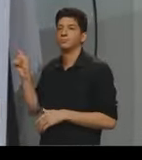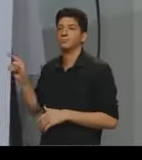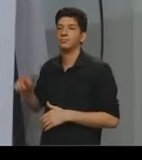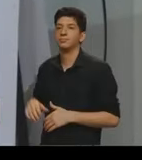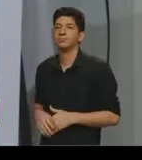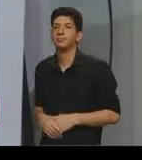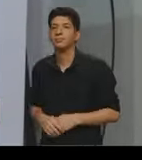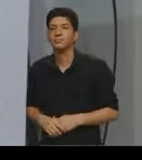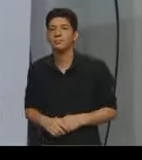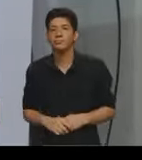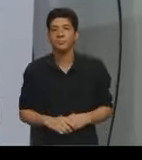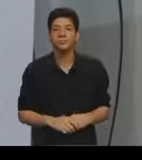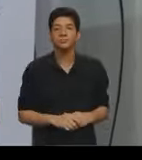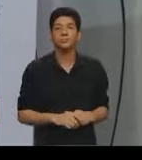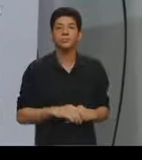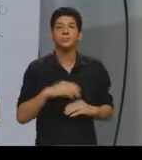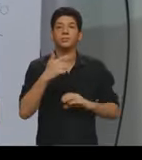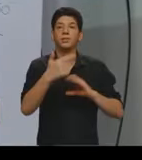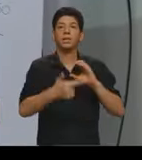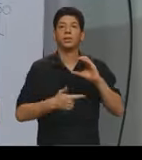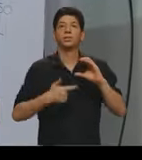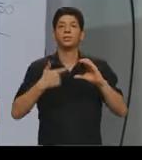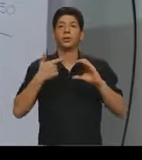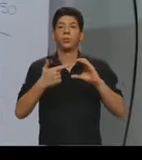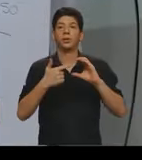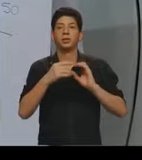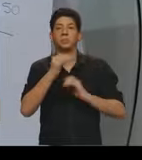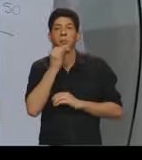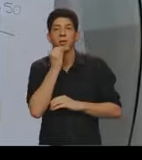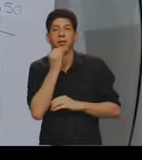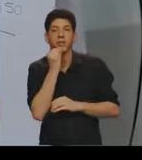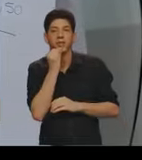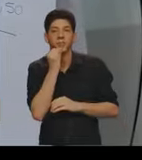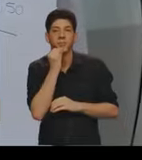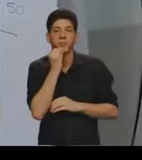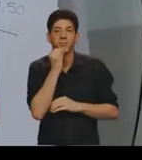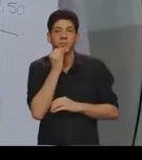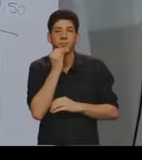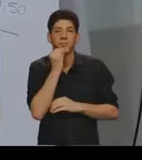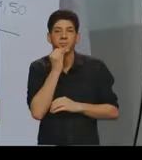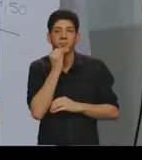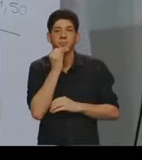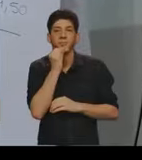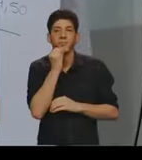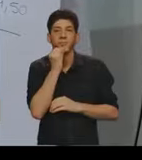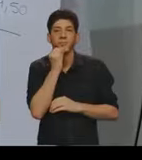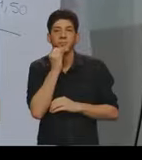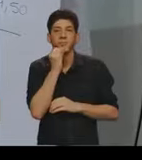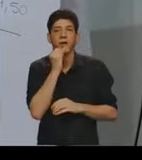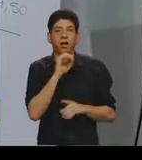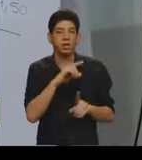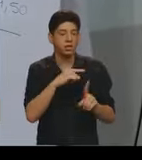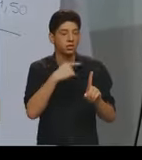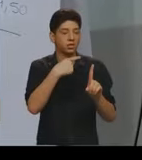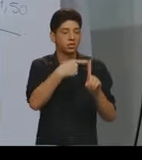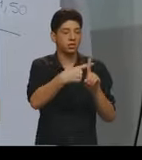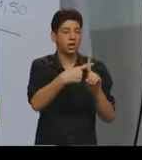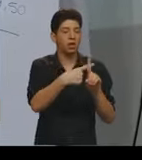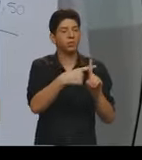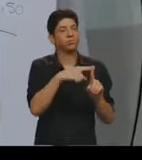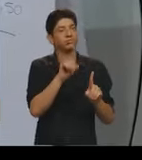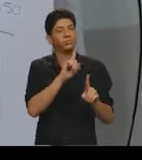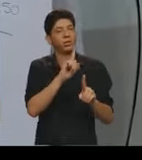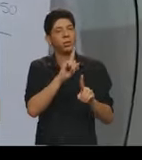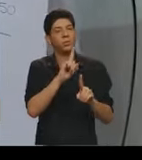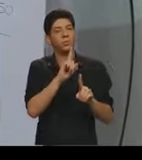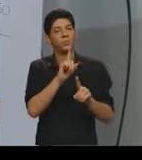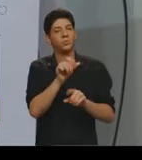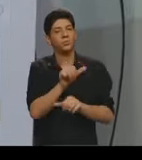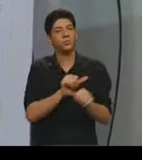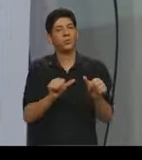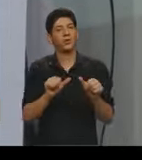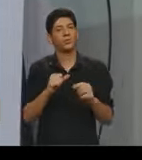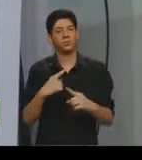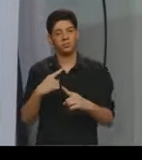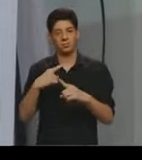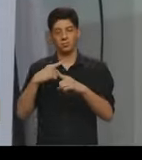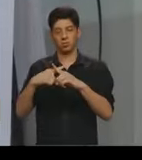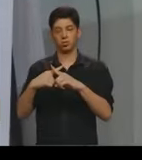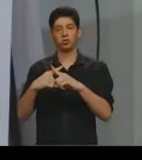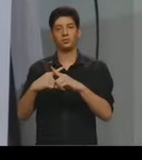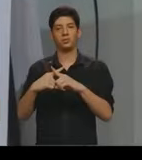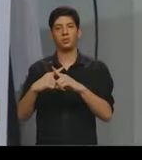A média geométrica, em vez de você fazer a adição dos valores, você vai multiplicar.